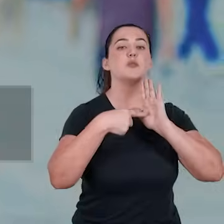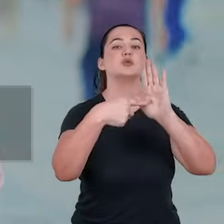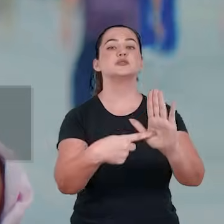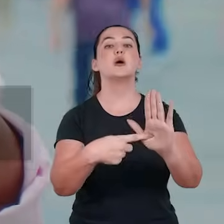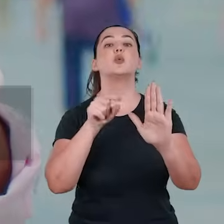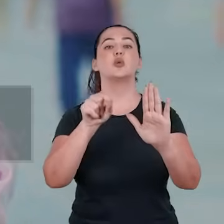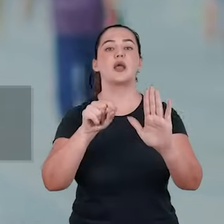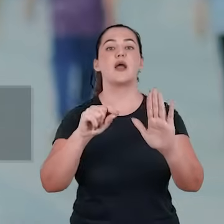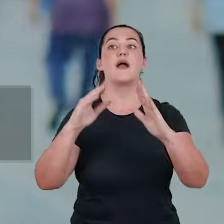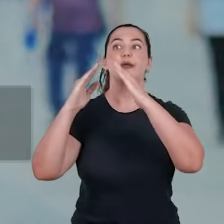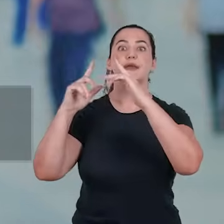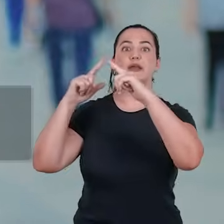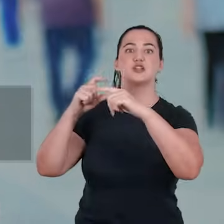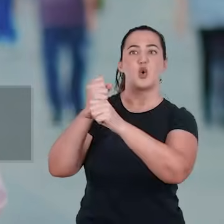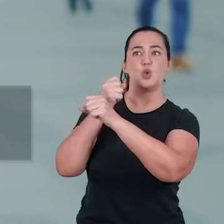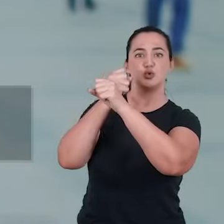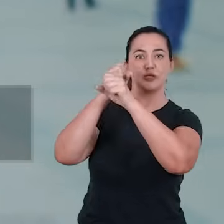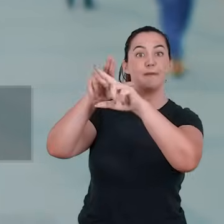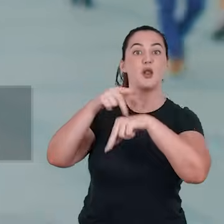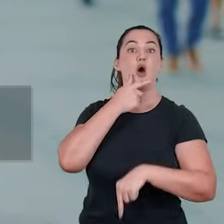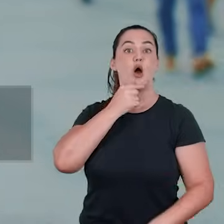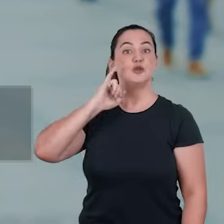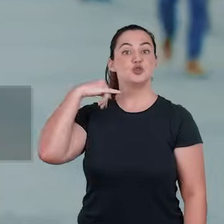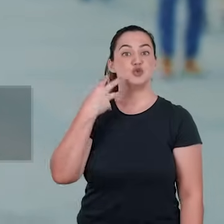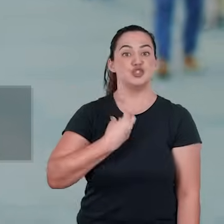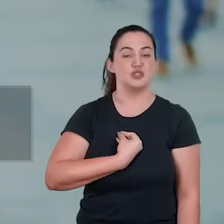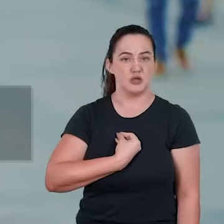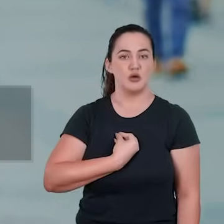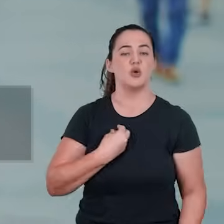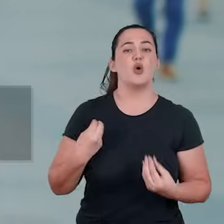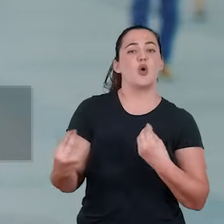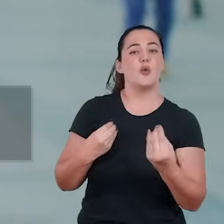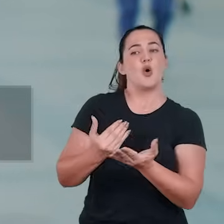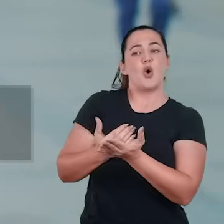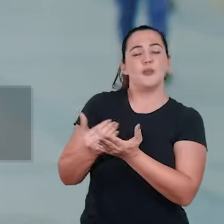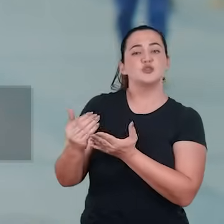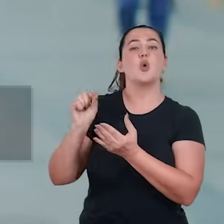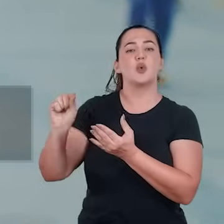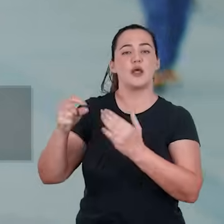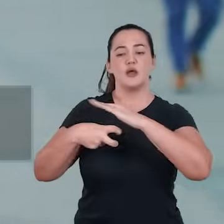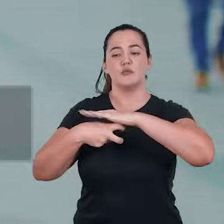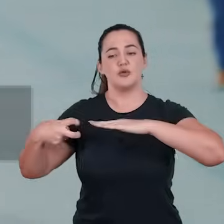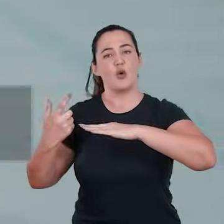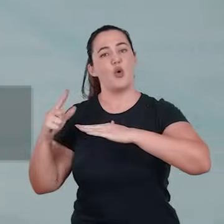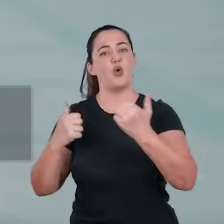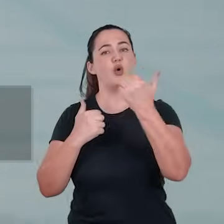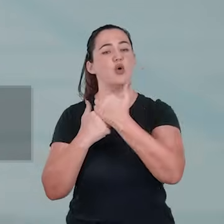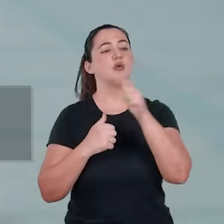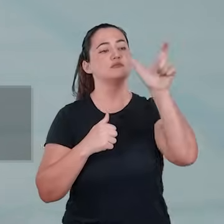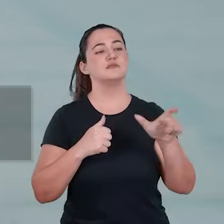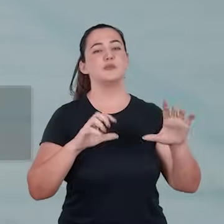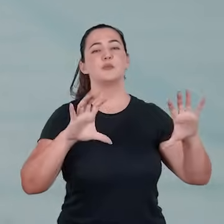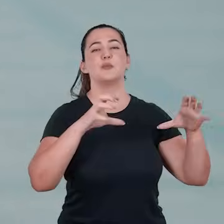a grande igreja construída por Justiniano e como ali ele passou a autoridade máxima para as mãos da igreja. Mas